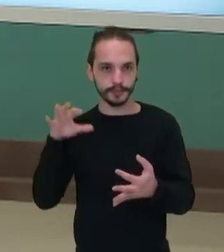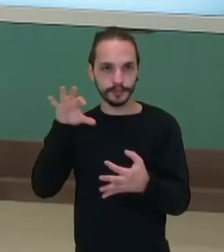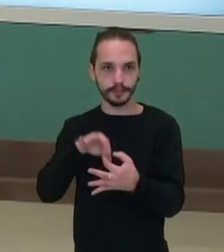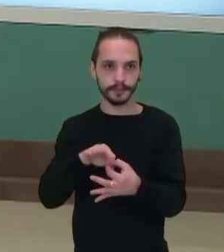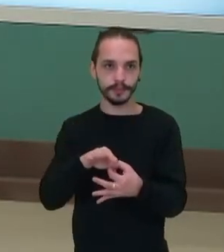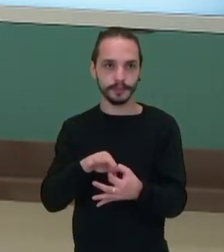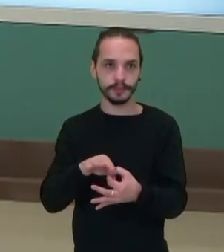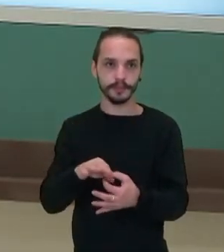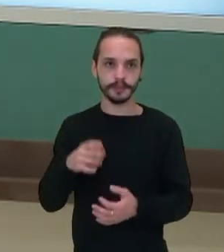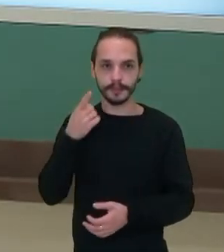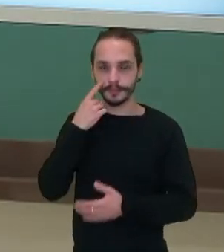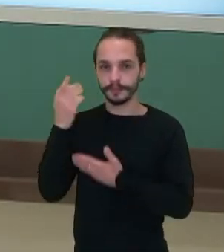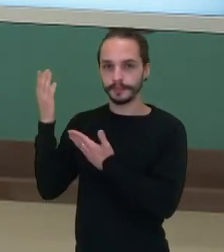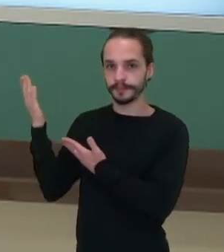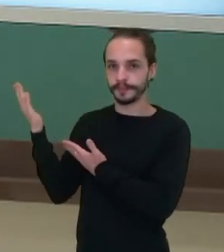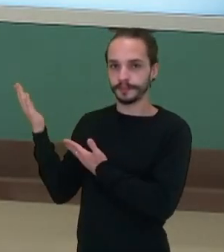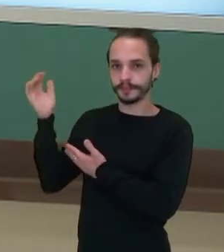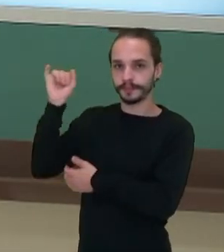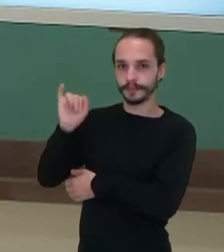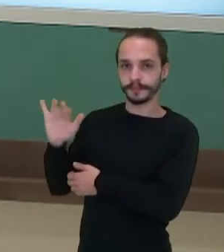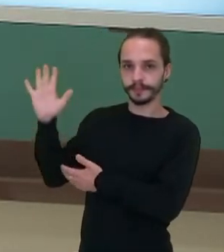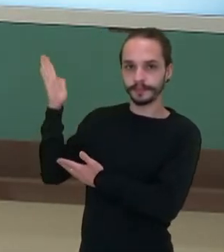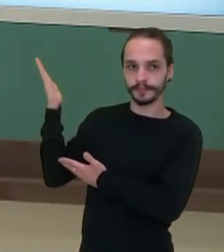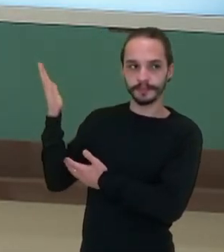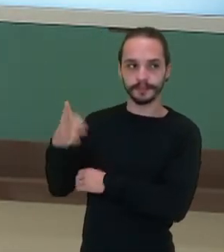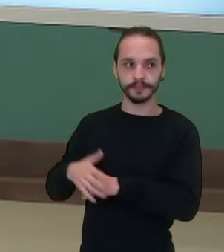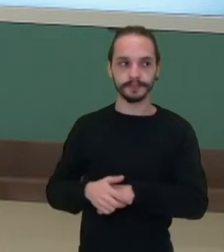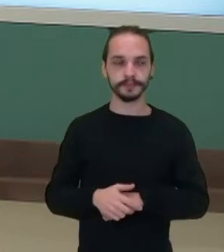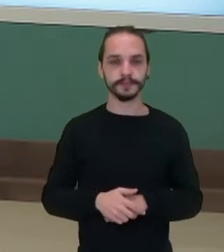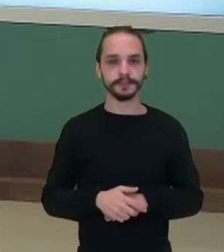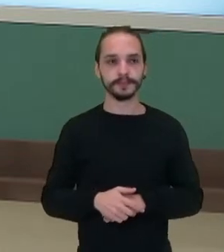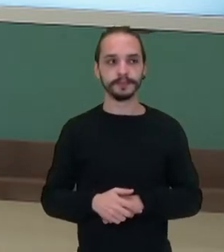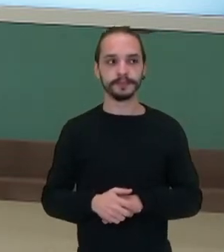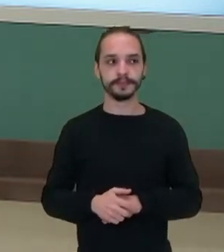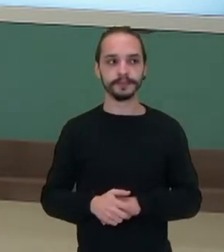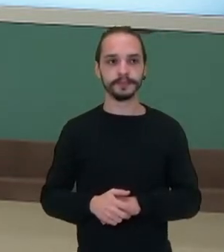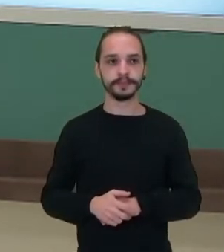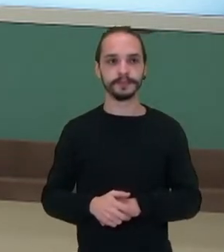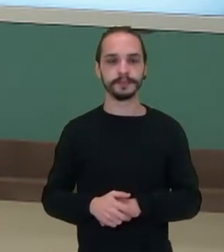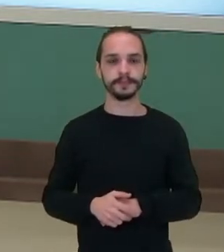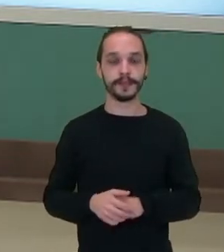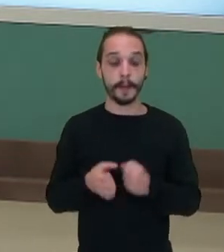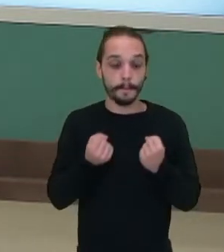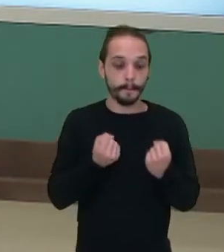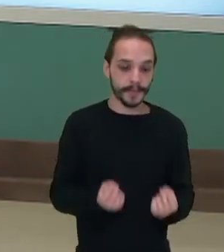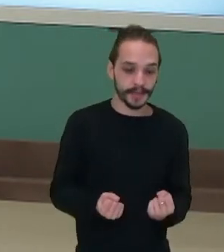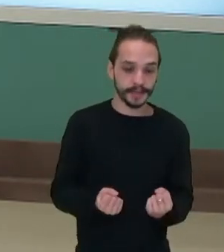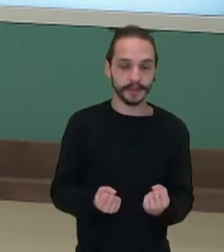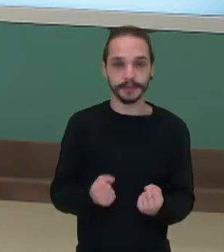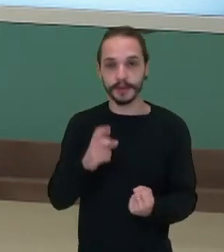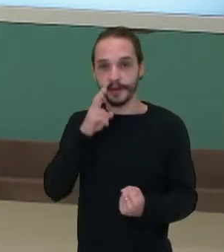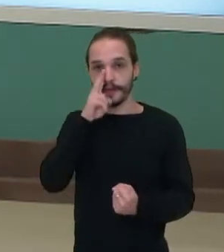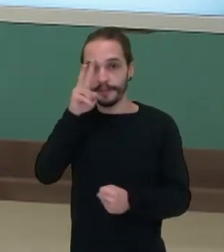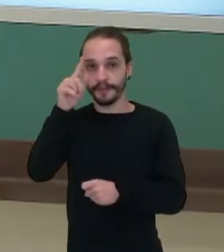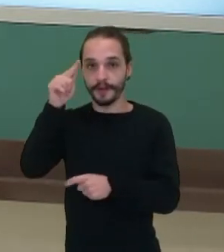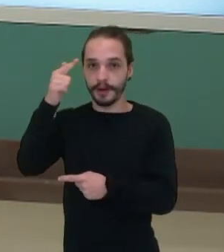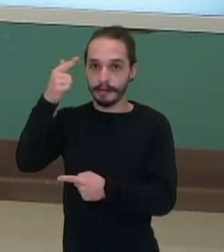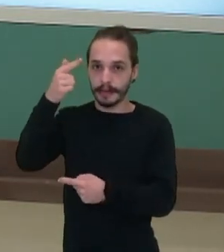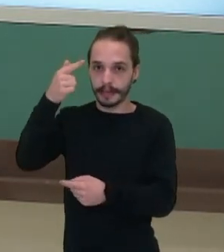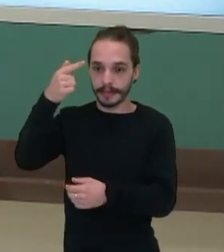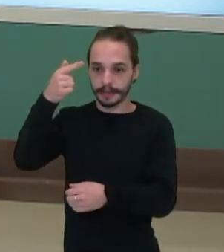figurinha que está sendo demonstrada aqui do lado. Ou seja, o peso, né, e a força gravitacional são um par de